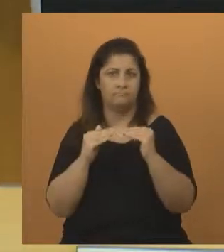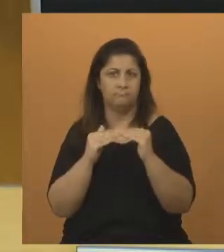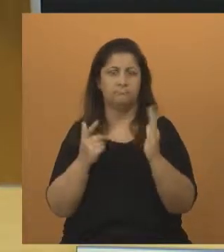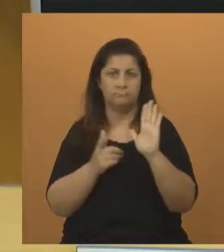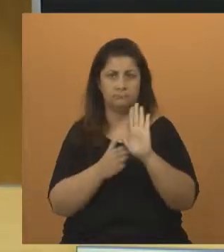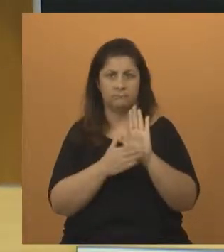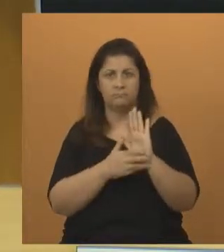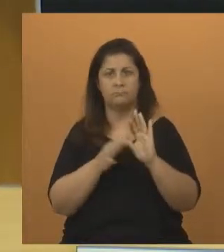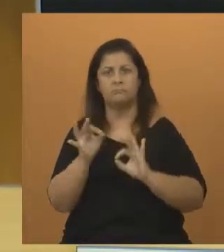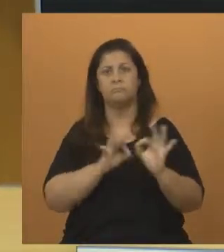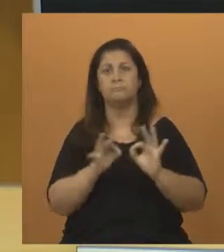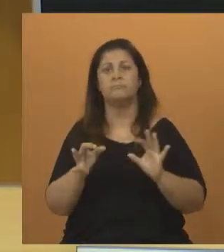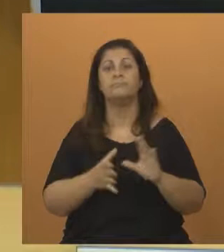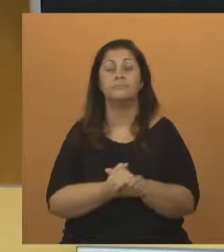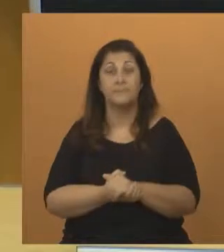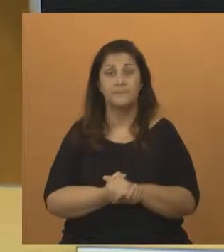projeto.